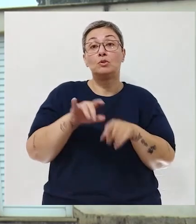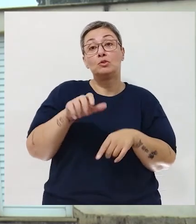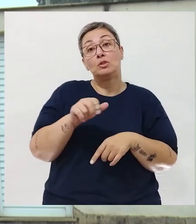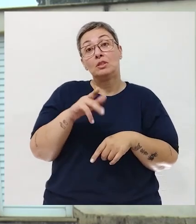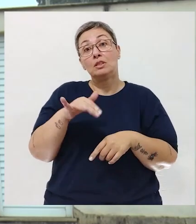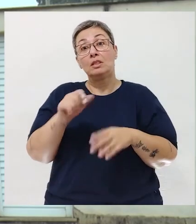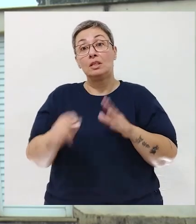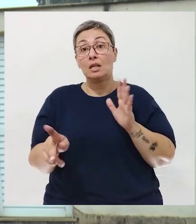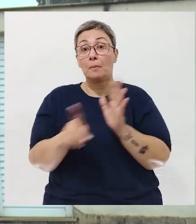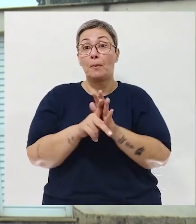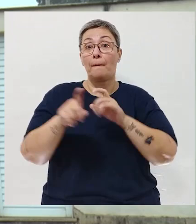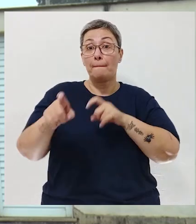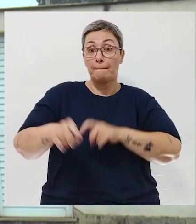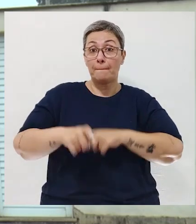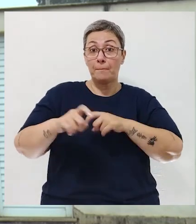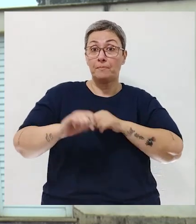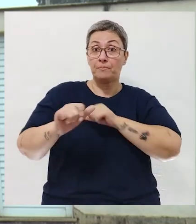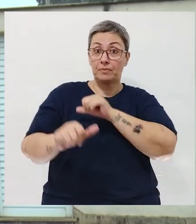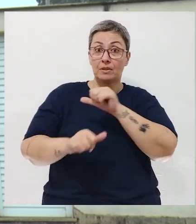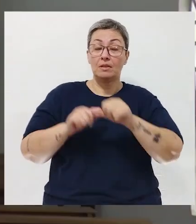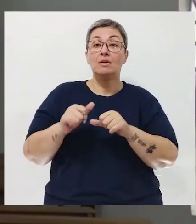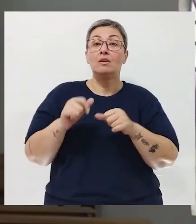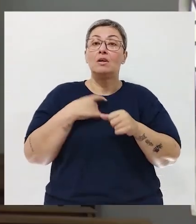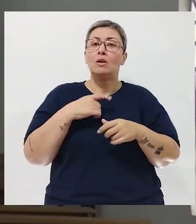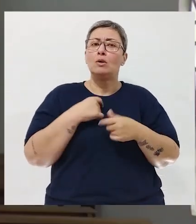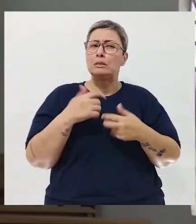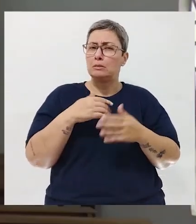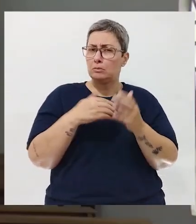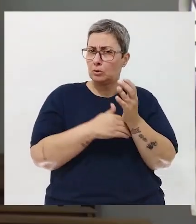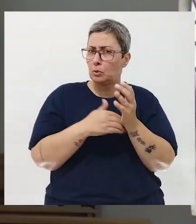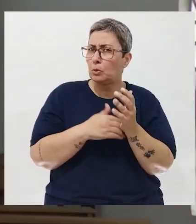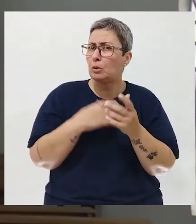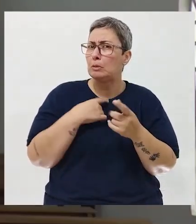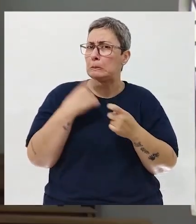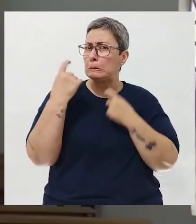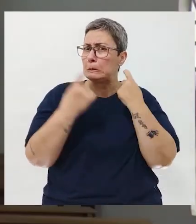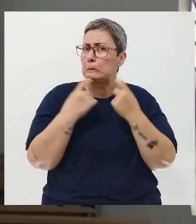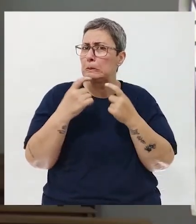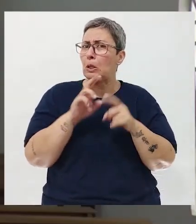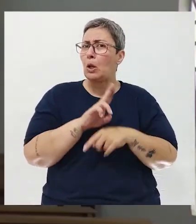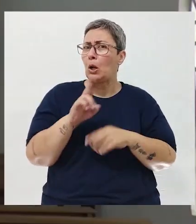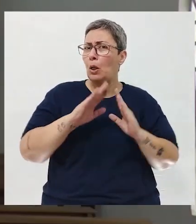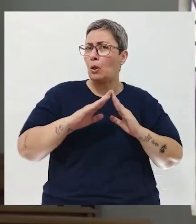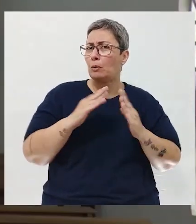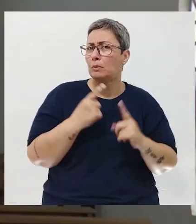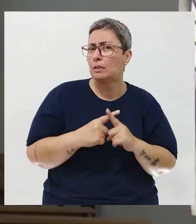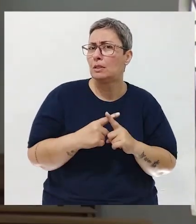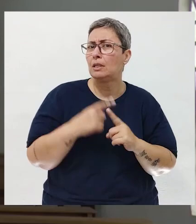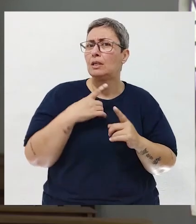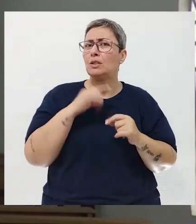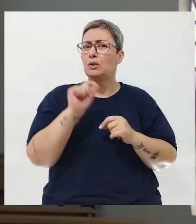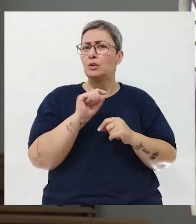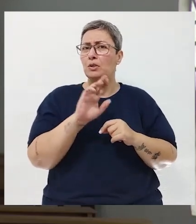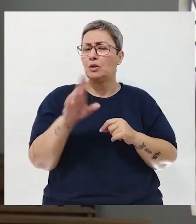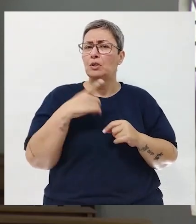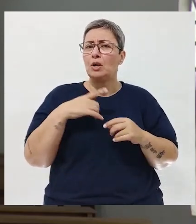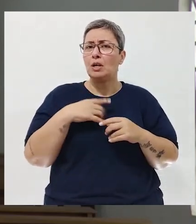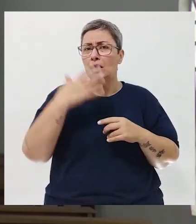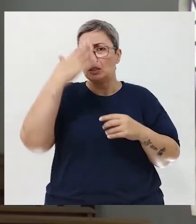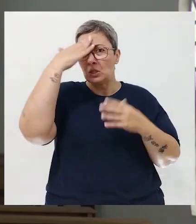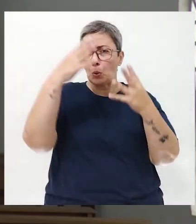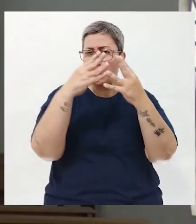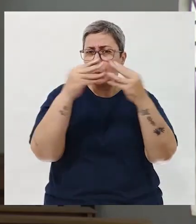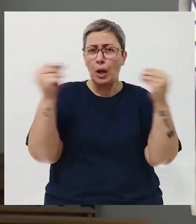Toledo, proprietária da fazenda que depois se tornaria bairro. Muitos mistérios cercam os motivos do nome da igreja, desde a simples cura de uma